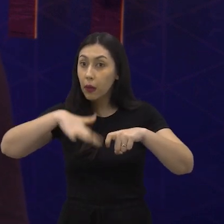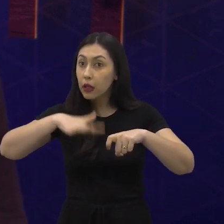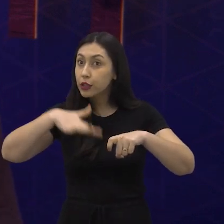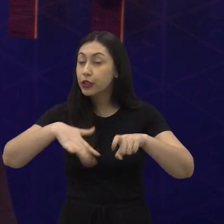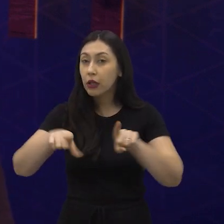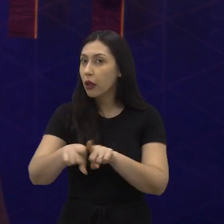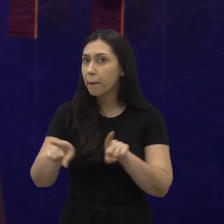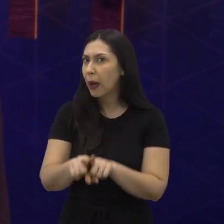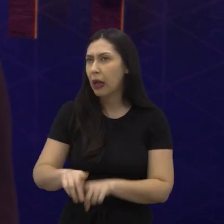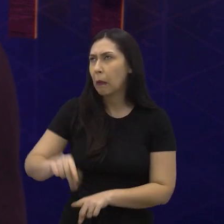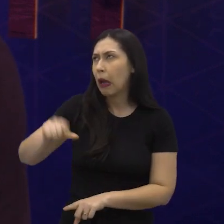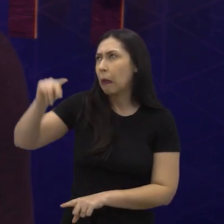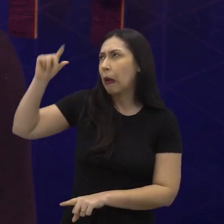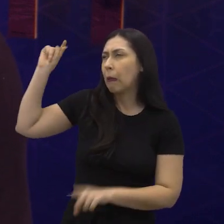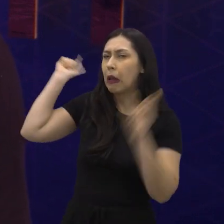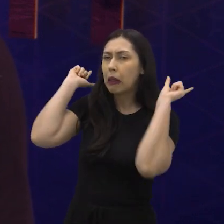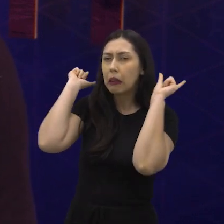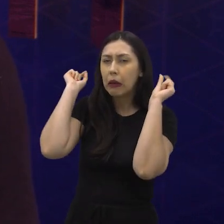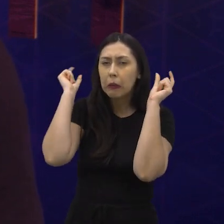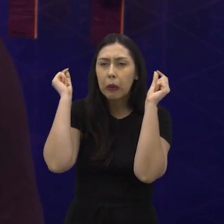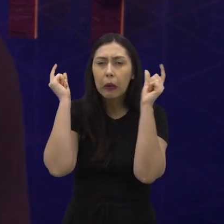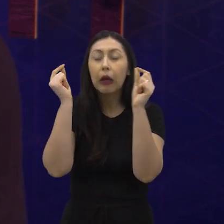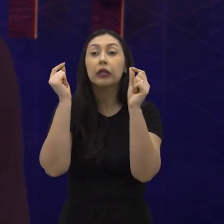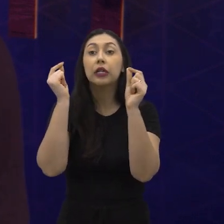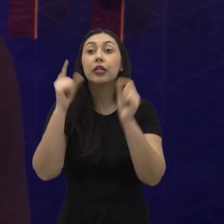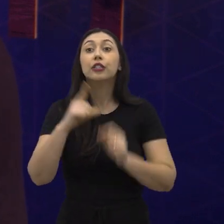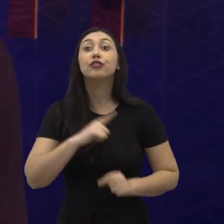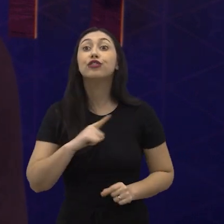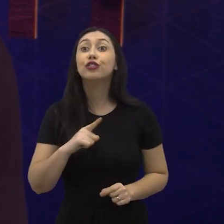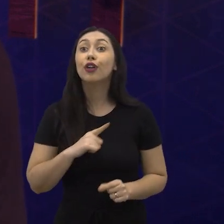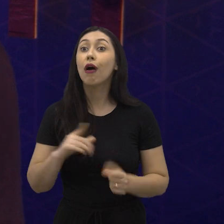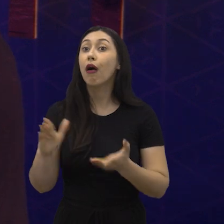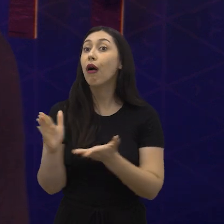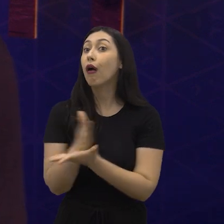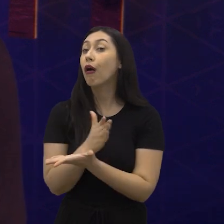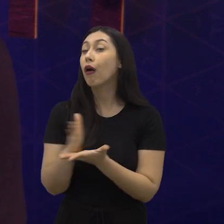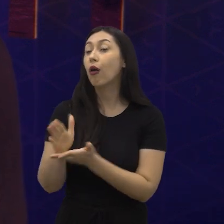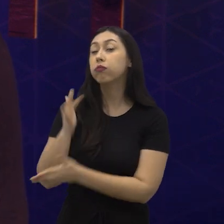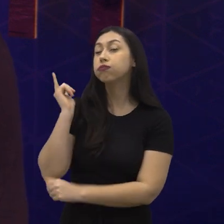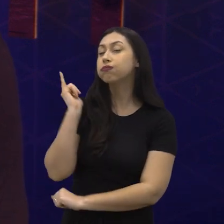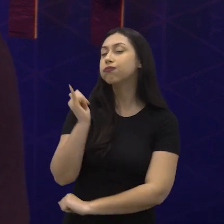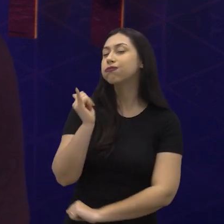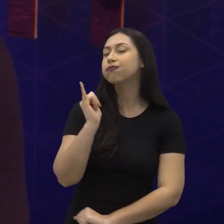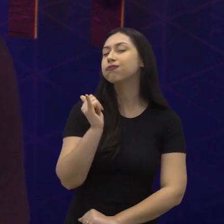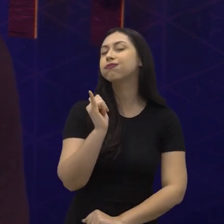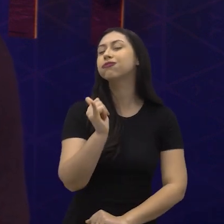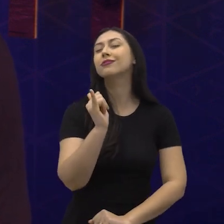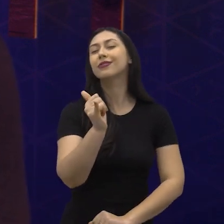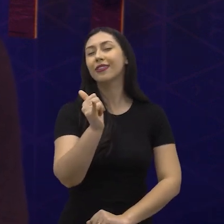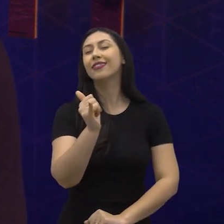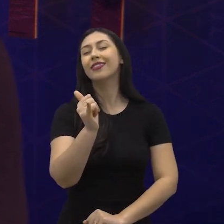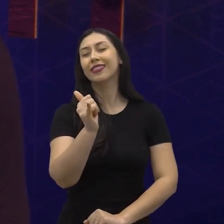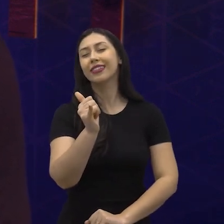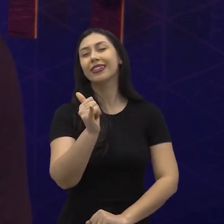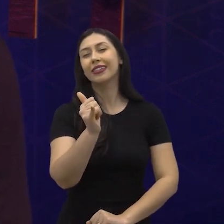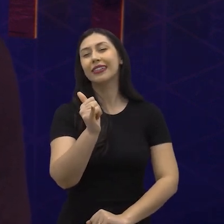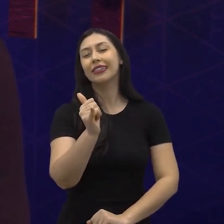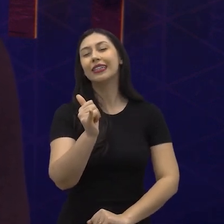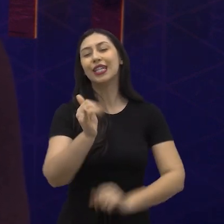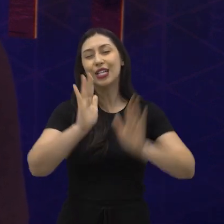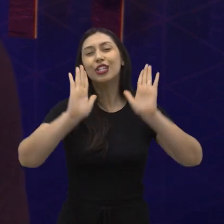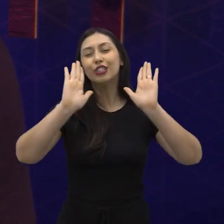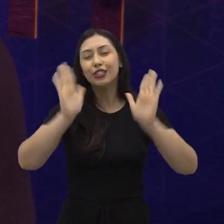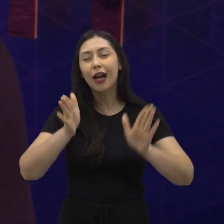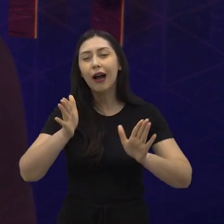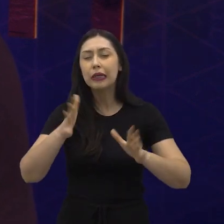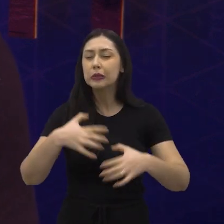lá, tipo da Grécia Antiga e tudo mais, tinham alguns contos que já